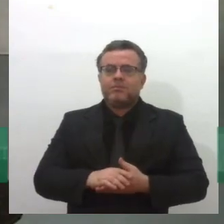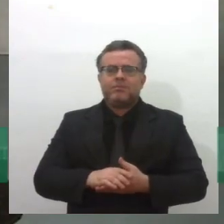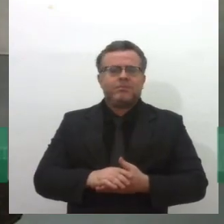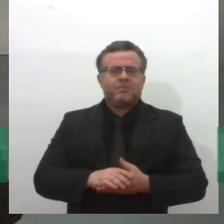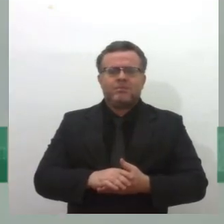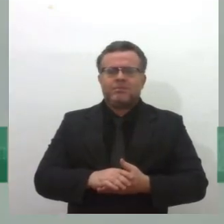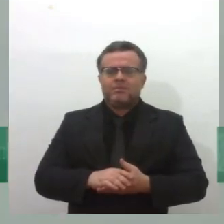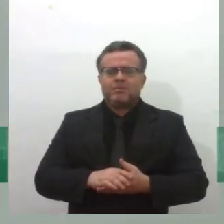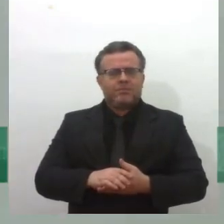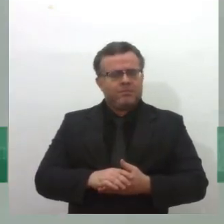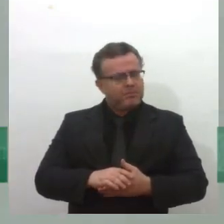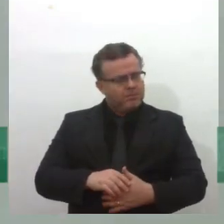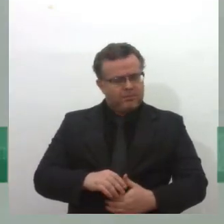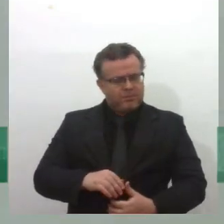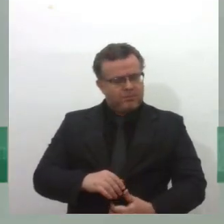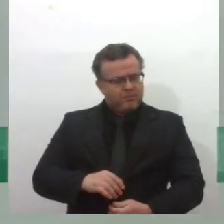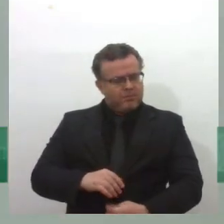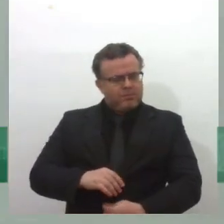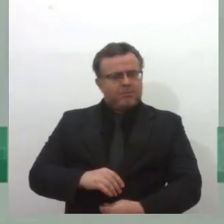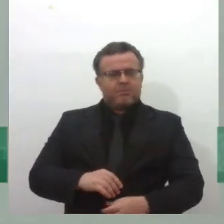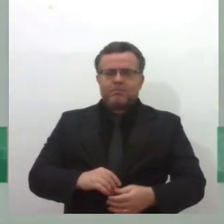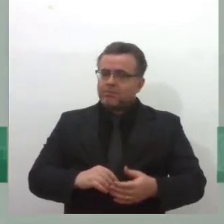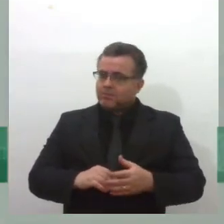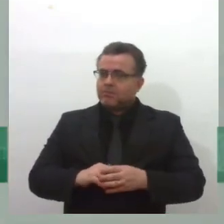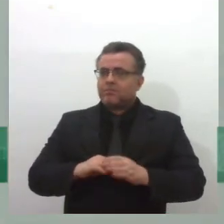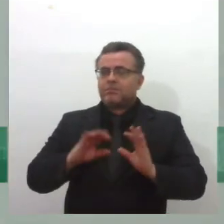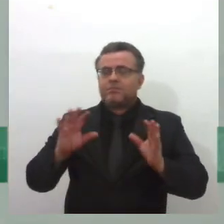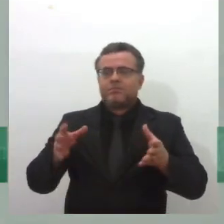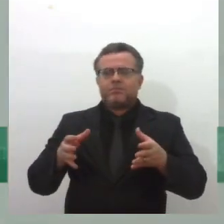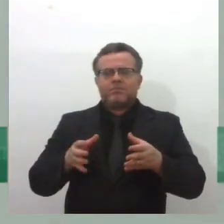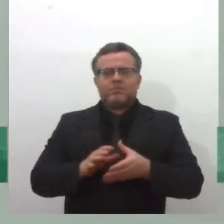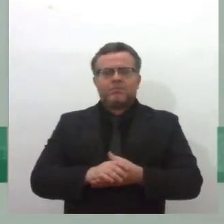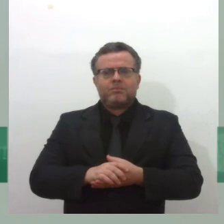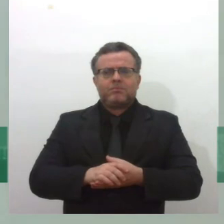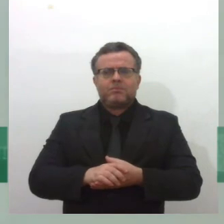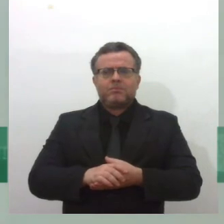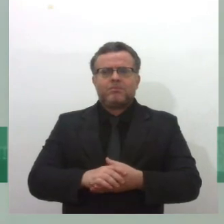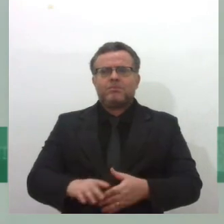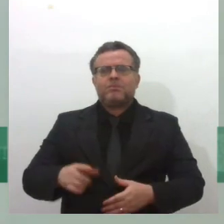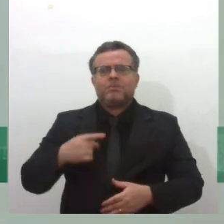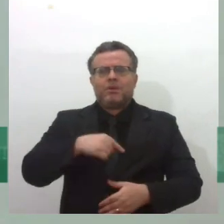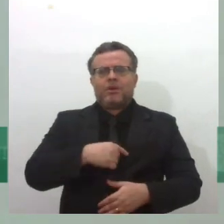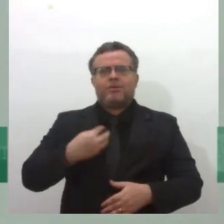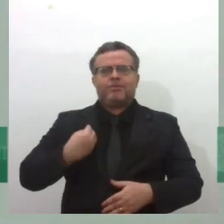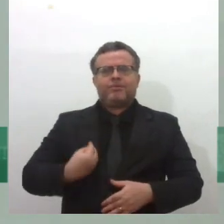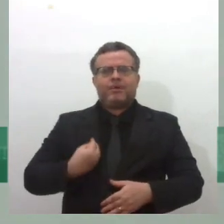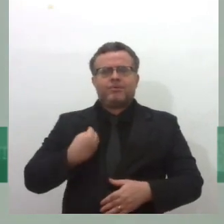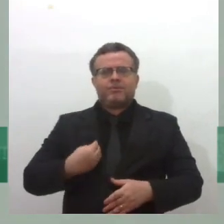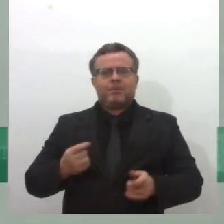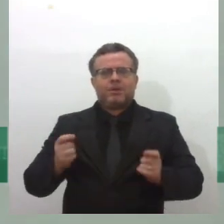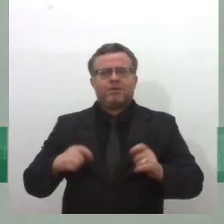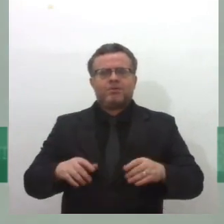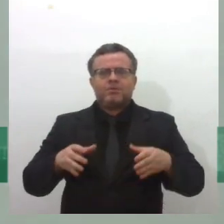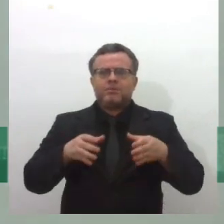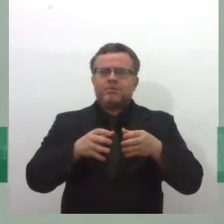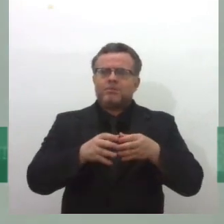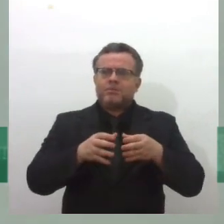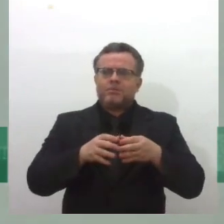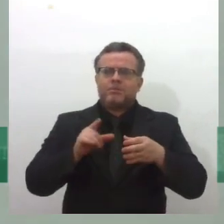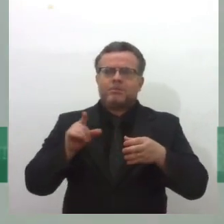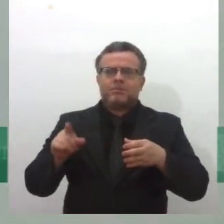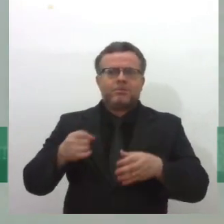aprovado na Comissão de Educação, Cultura e Esporte, da qual eu faço parte, relatado pela